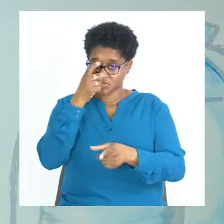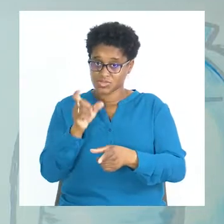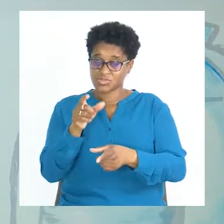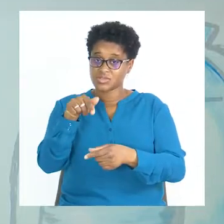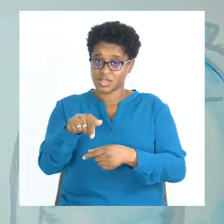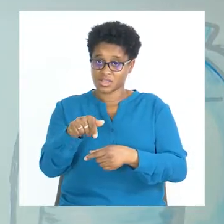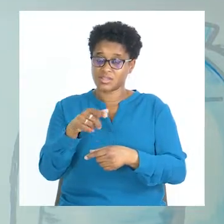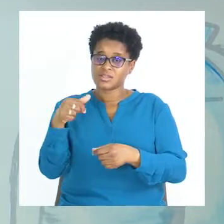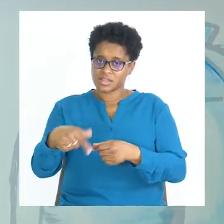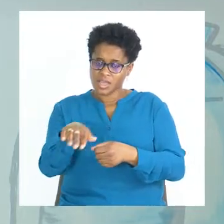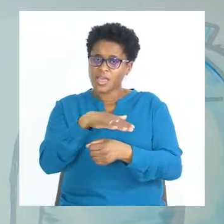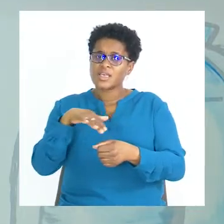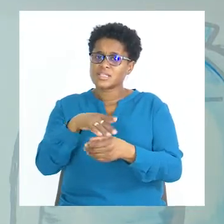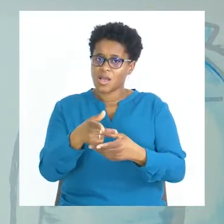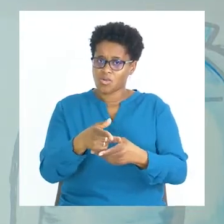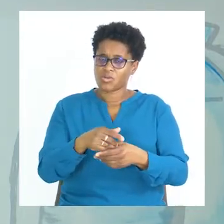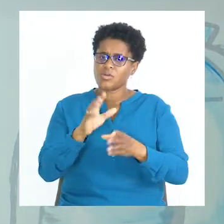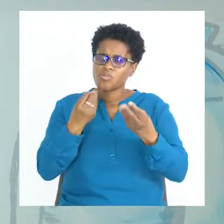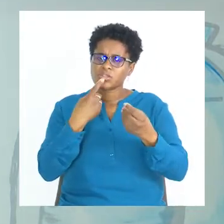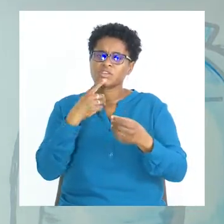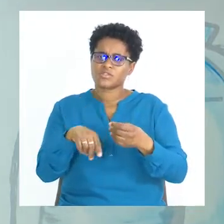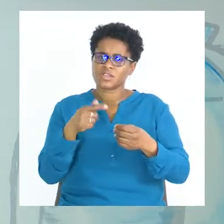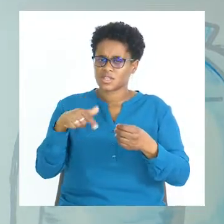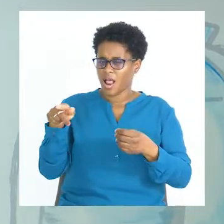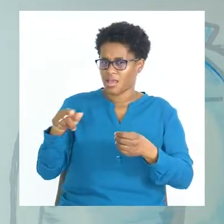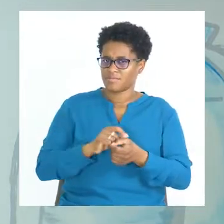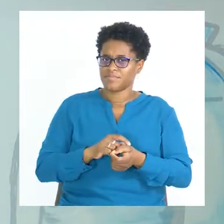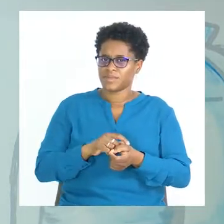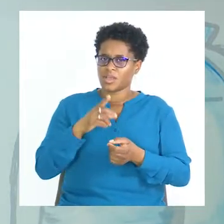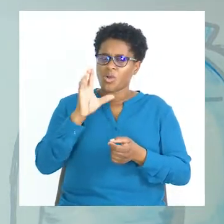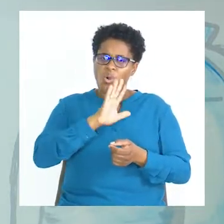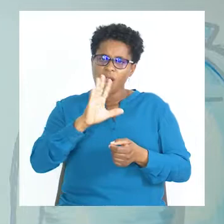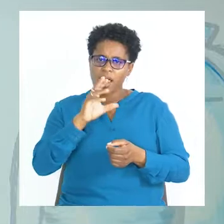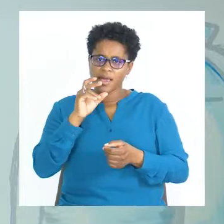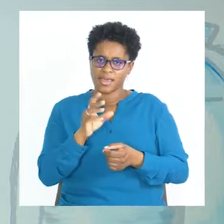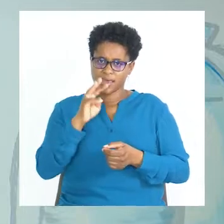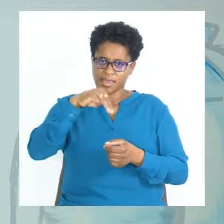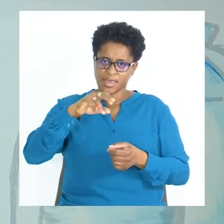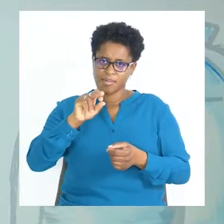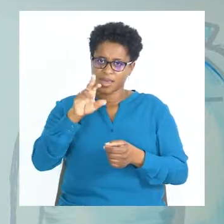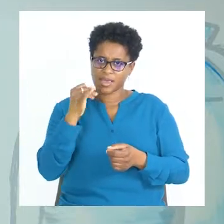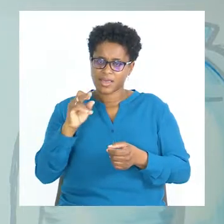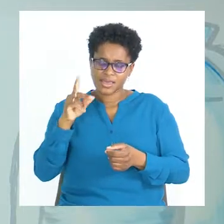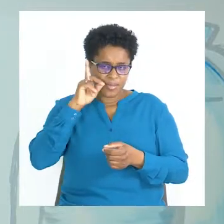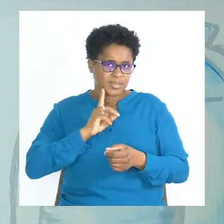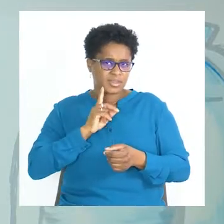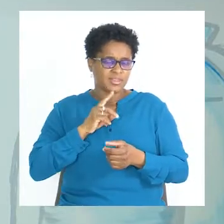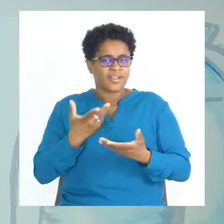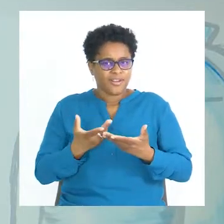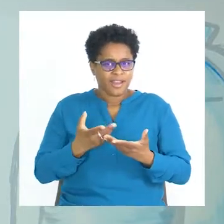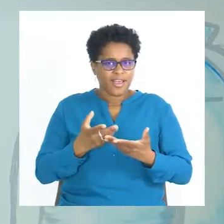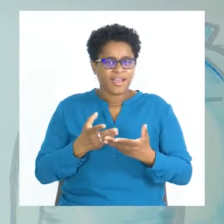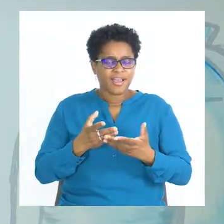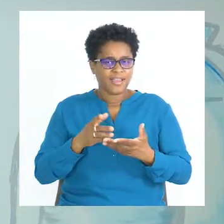e está em ação. Certas vezes, estás com o telefone. Olá, é Maria. Ah, ok. Então, Maria, tudo bem? Então,